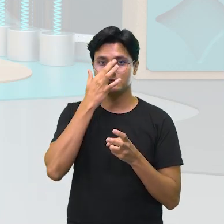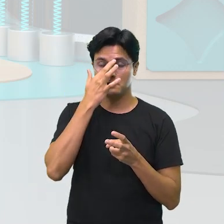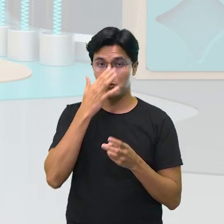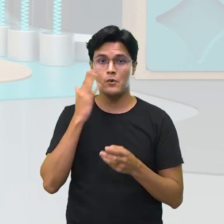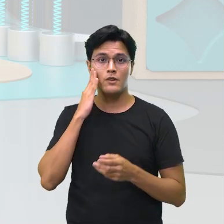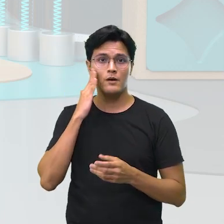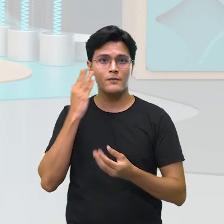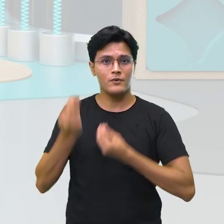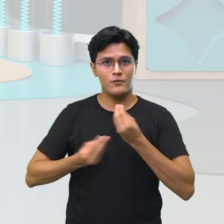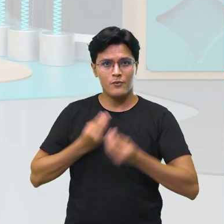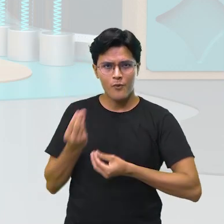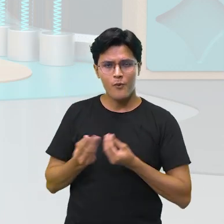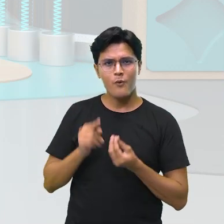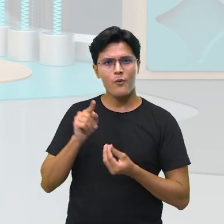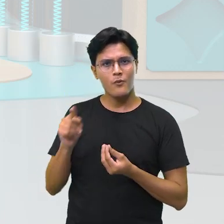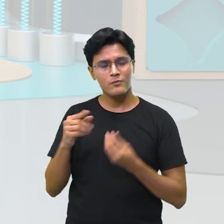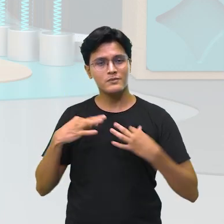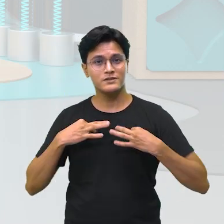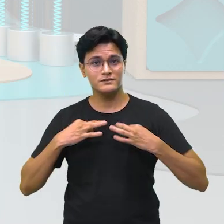estavam. E ele era assim,